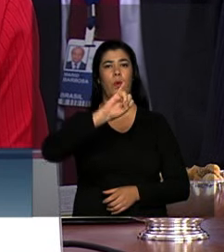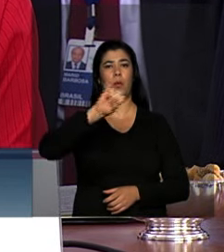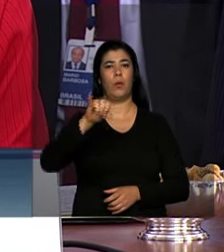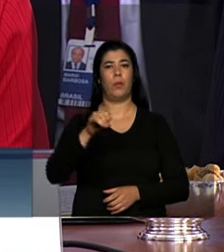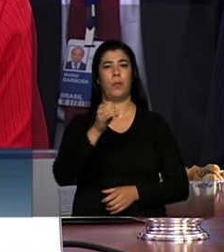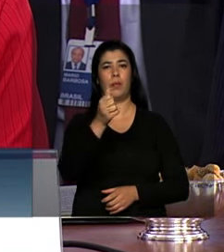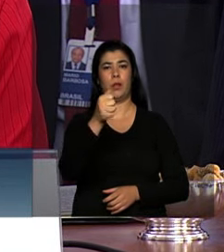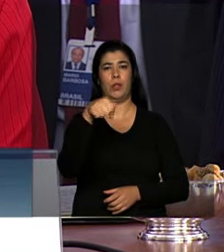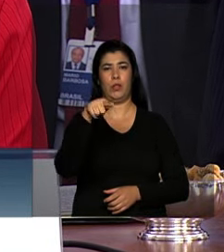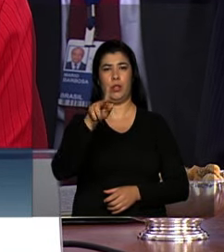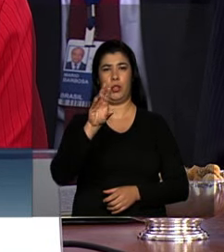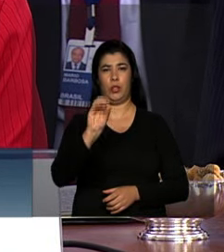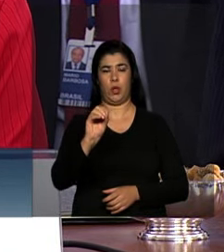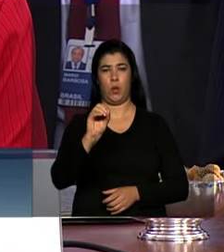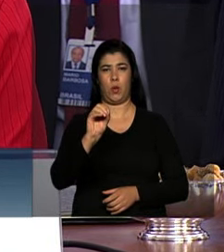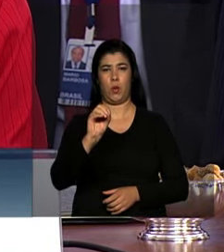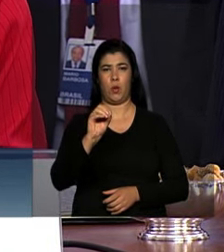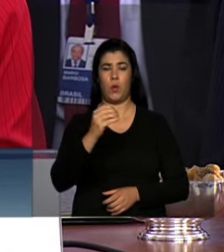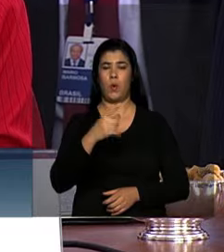viveu nessa região,